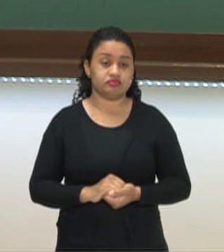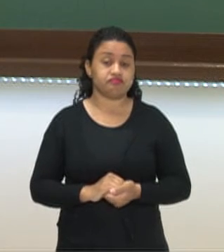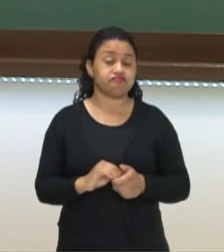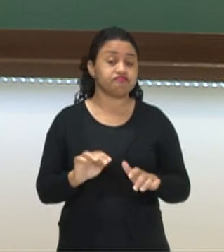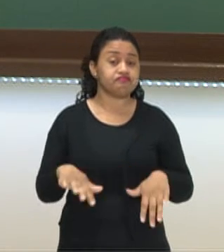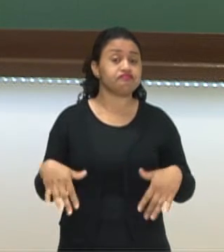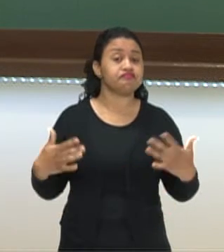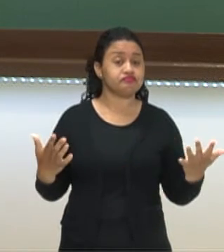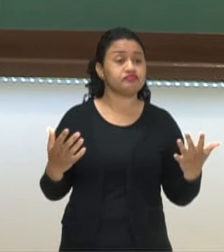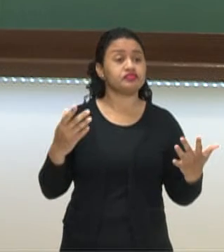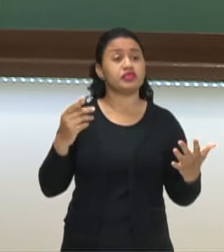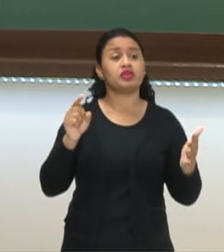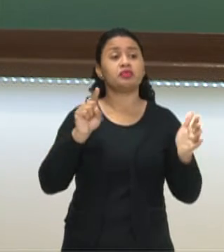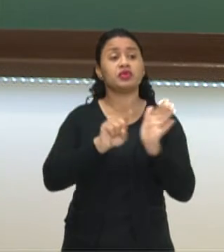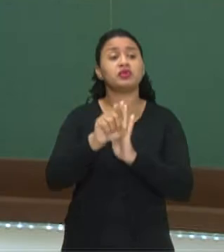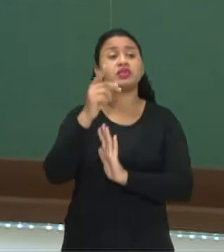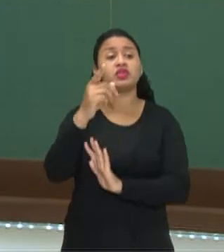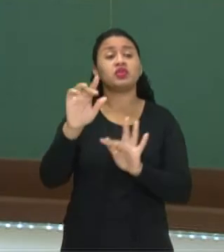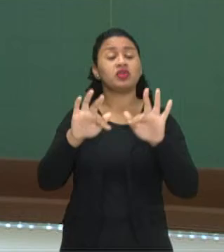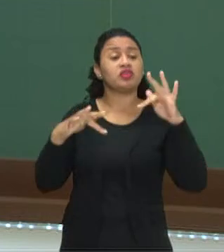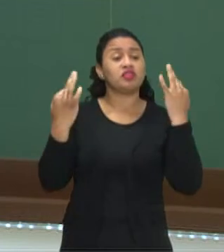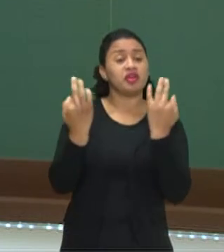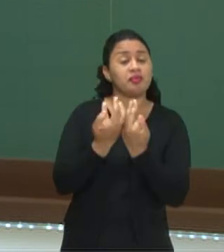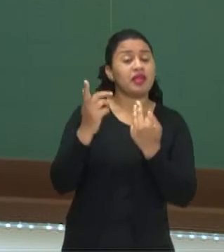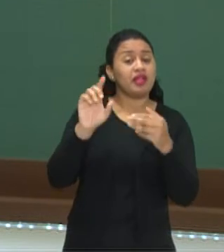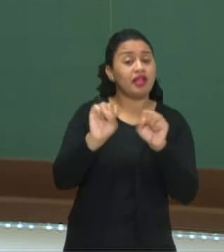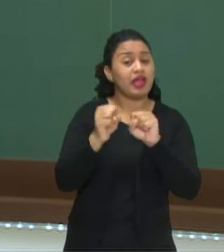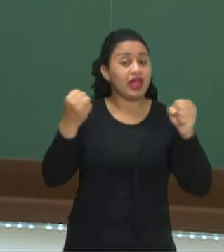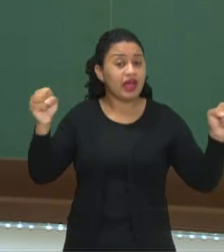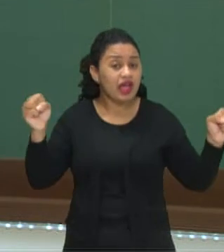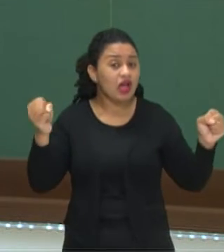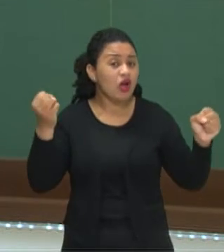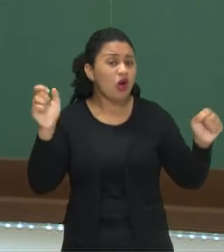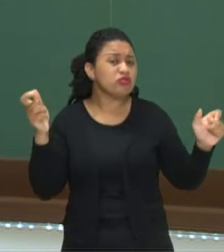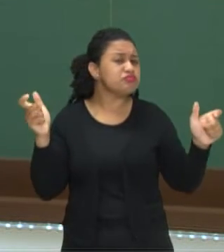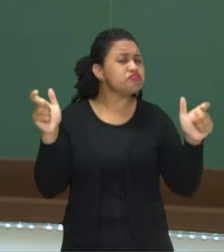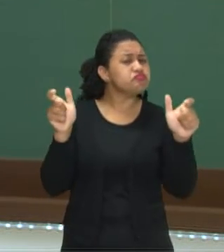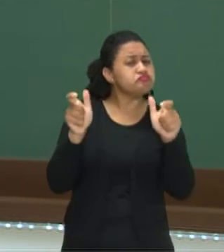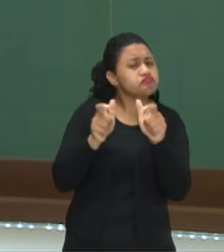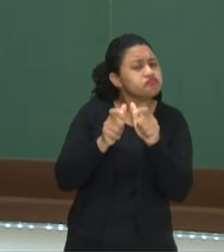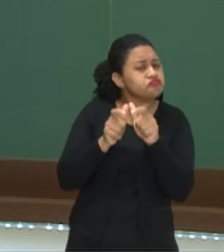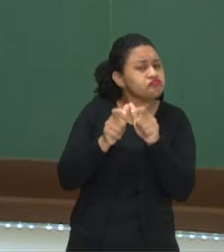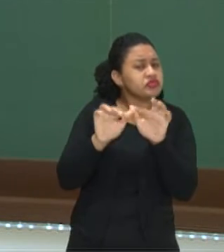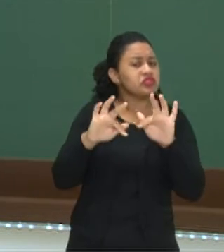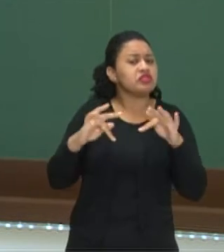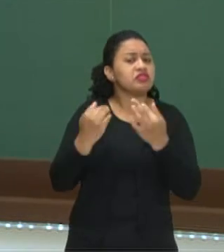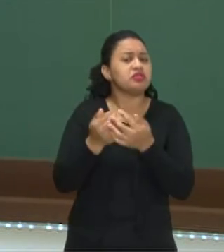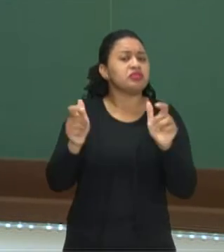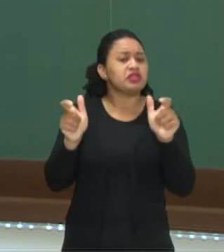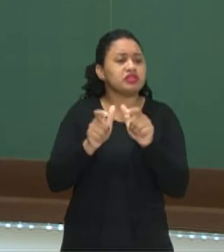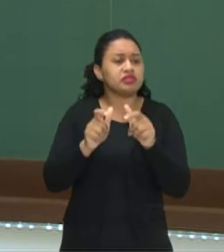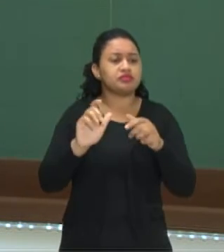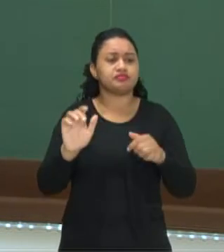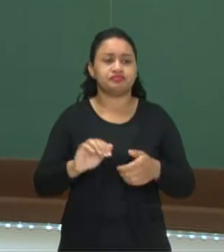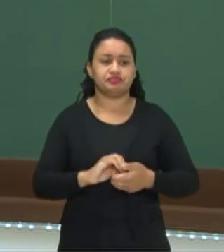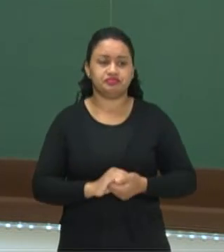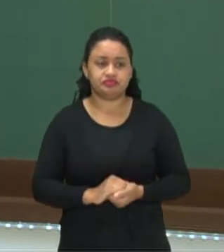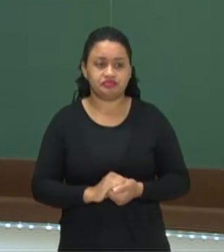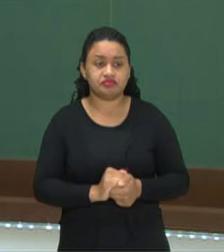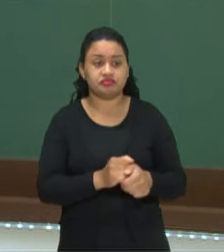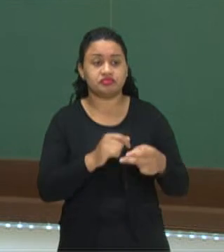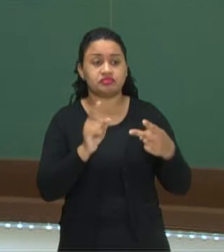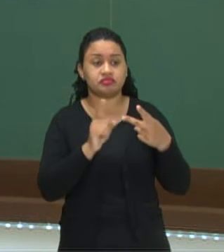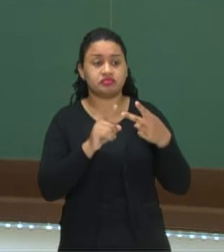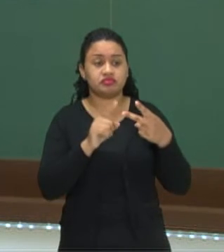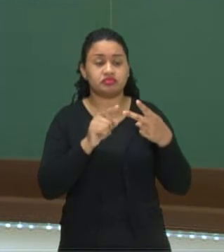Então, pergunta: a sua família é grande ou é uma família pequena? Are you an